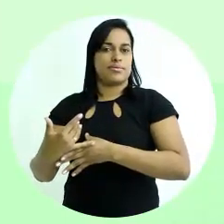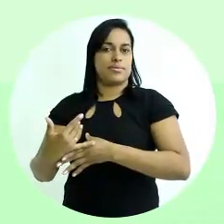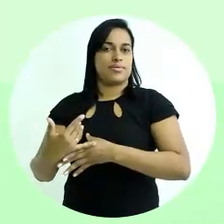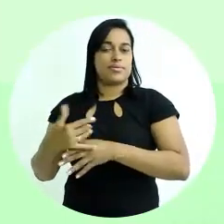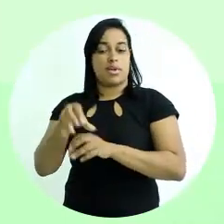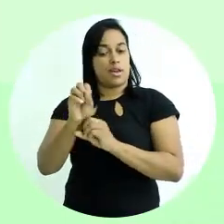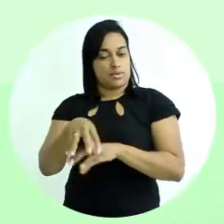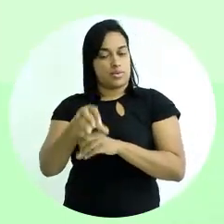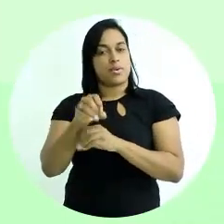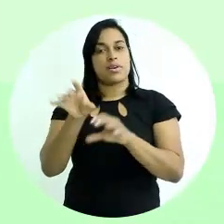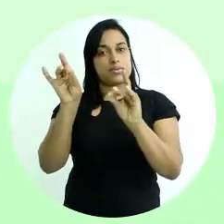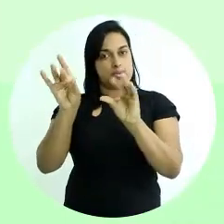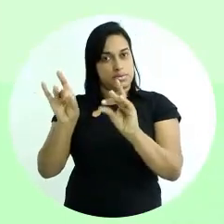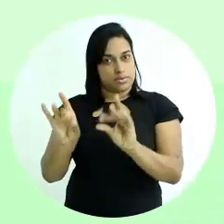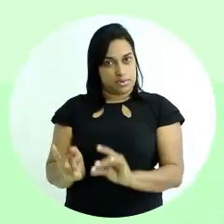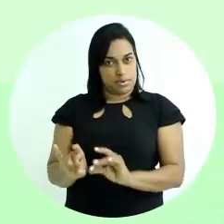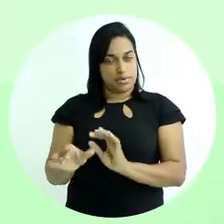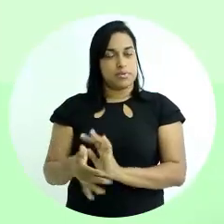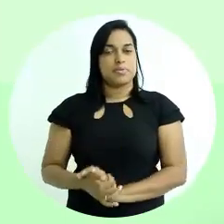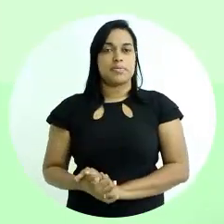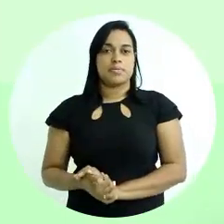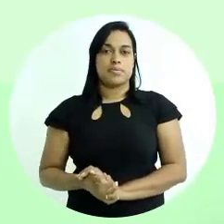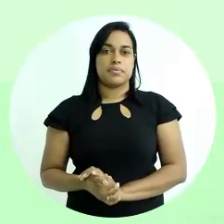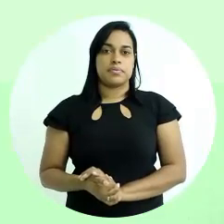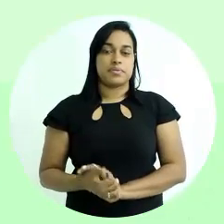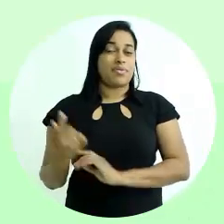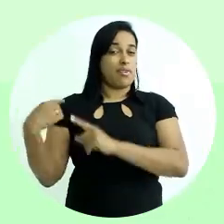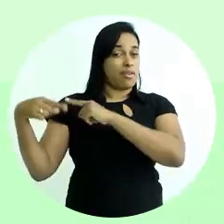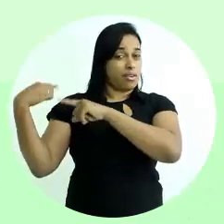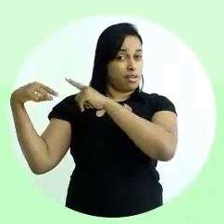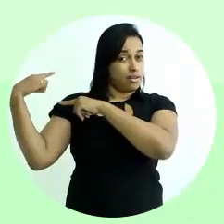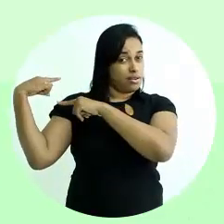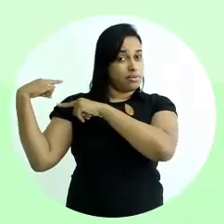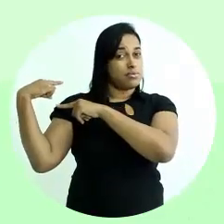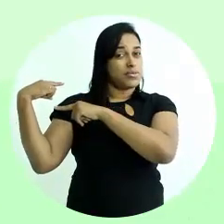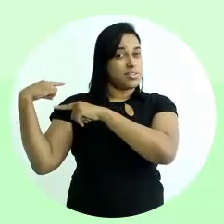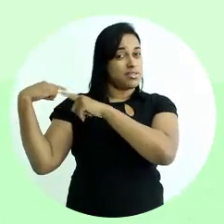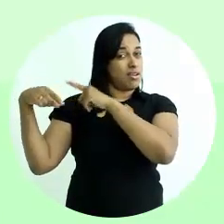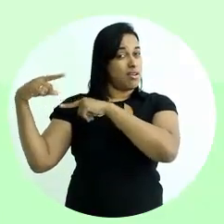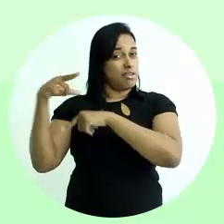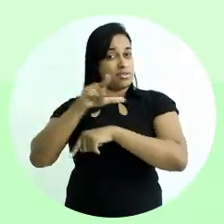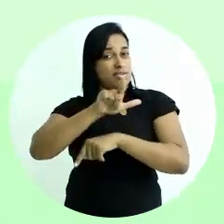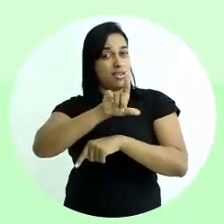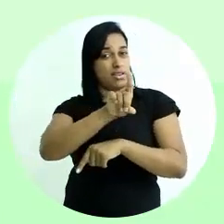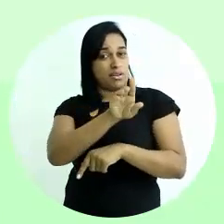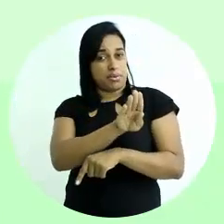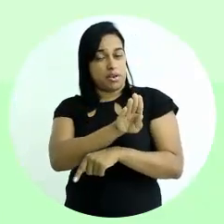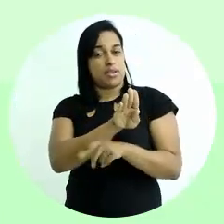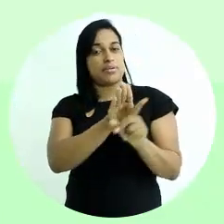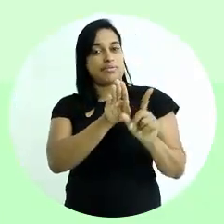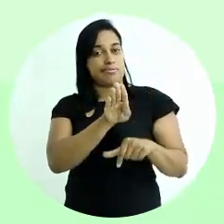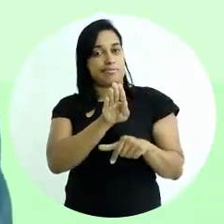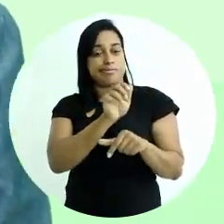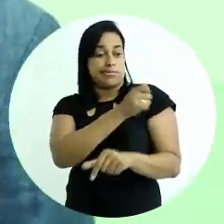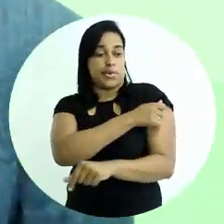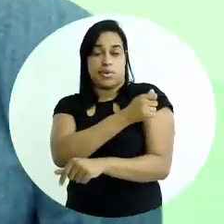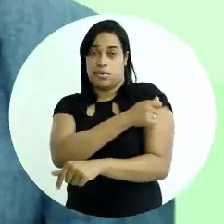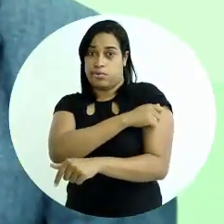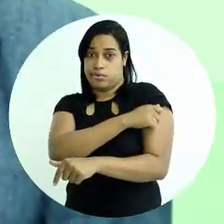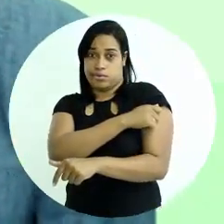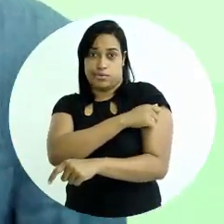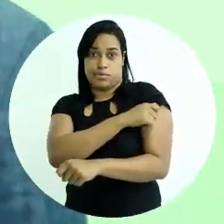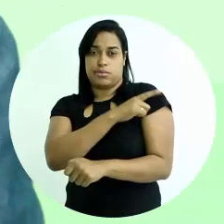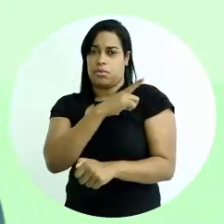da educação especial antigamente antes da ldb o